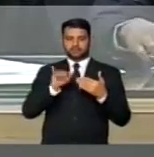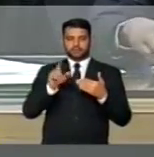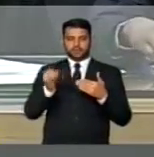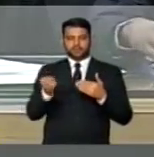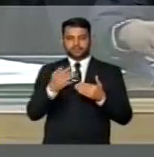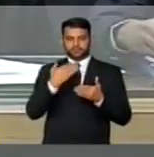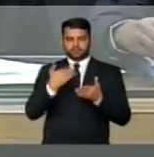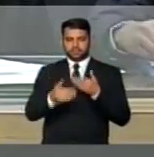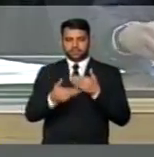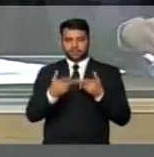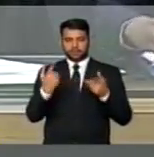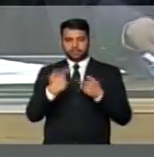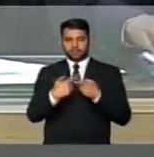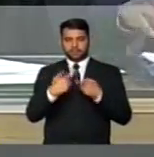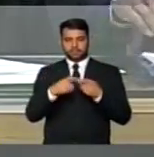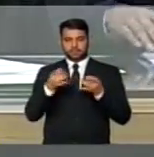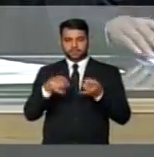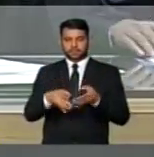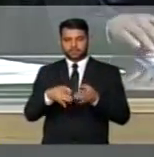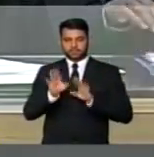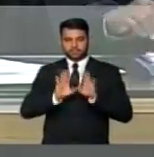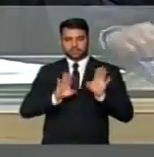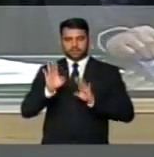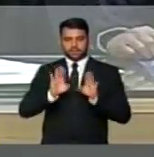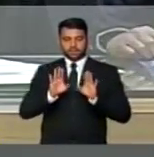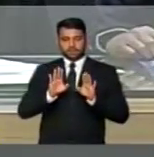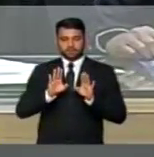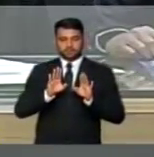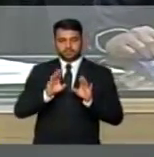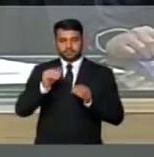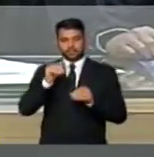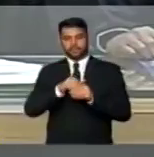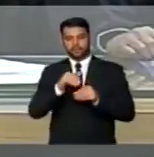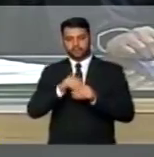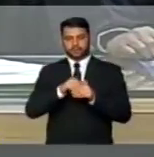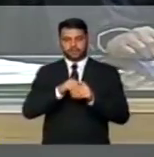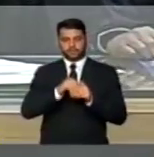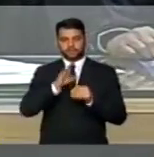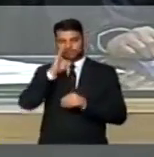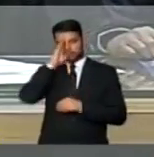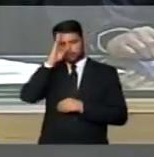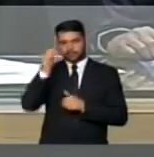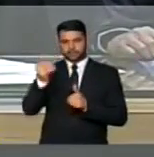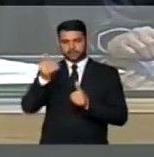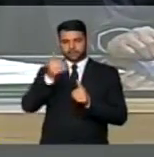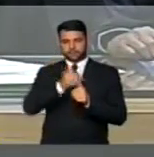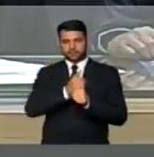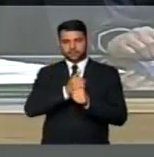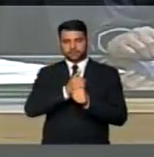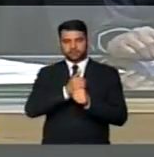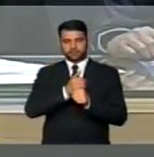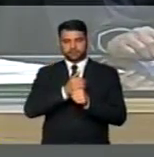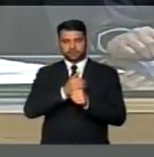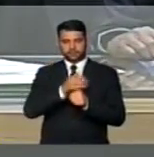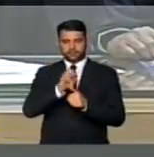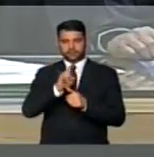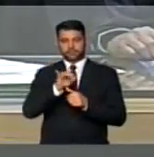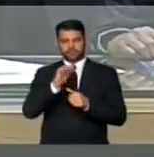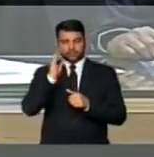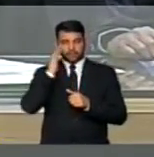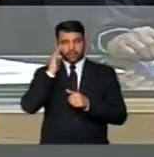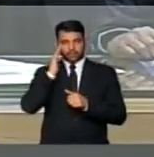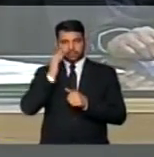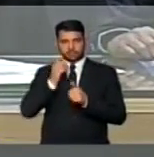gente prejudicar, porque foi rejeitado o destaque de votar o principal em substituição ao acessório. Eu entendi,